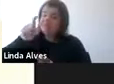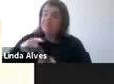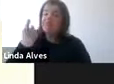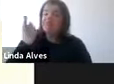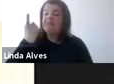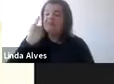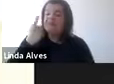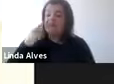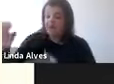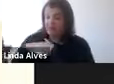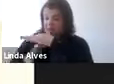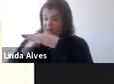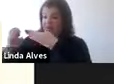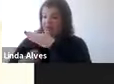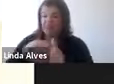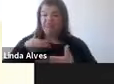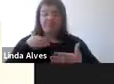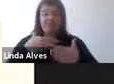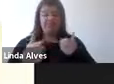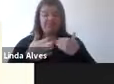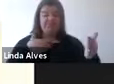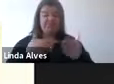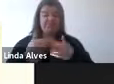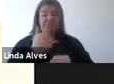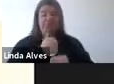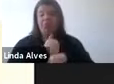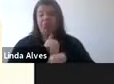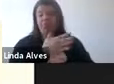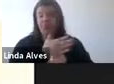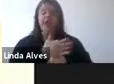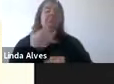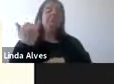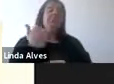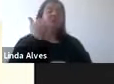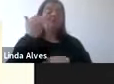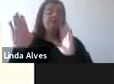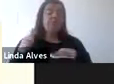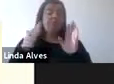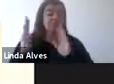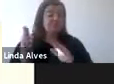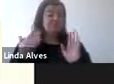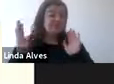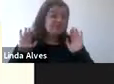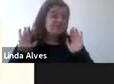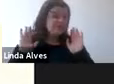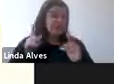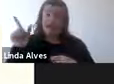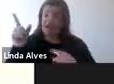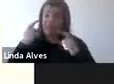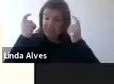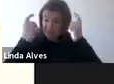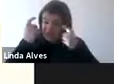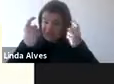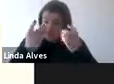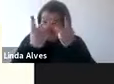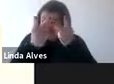muito empresário que pouco importa para a mão de obra, o que interessa é a produção, para ele tanto faz a qualificação do trabalhador,